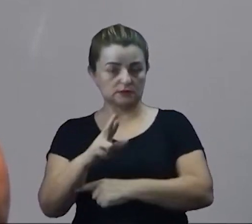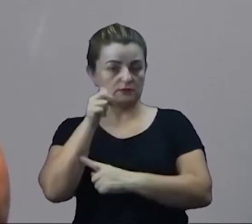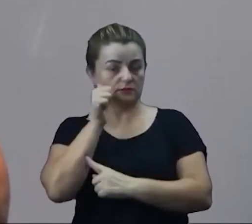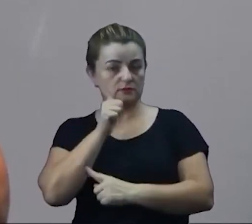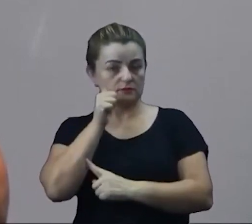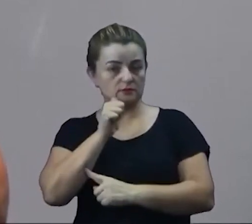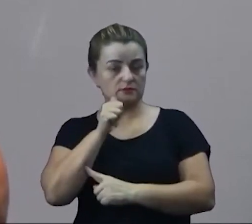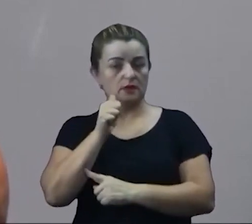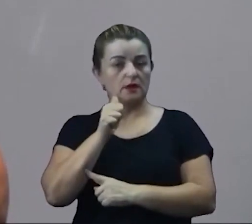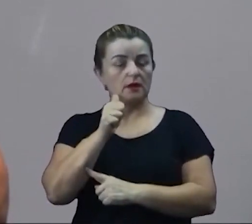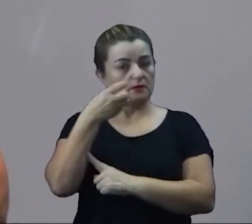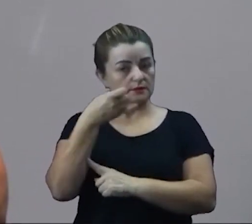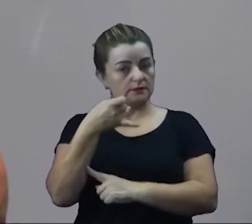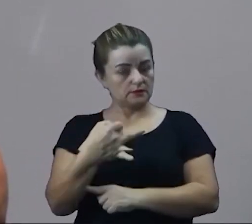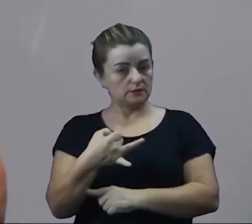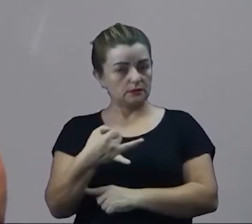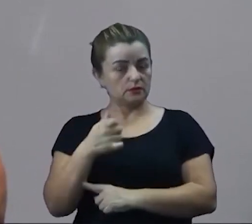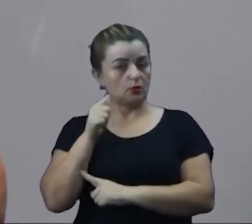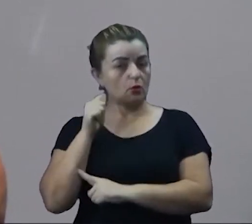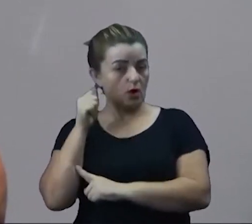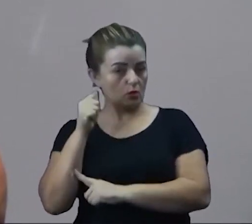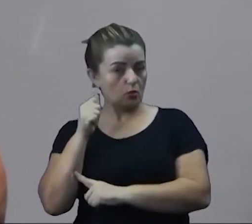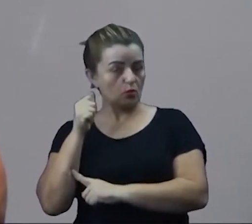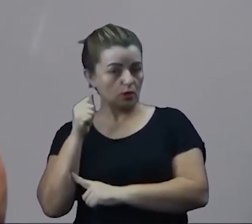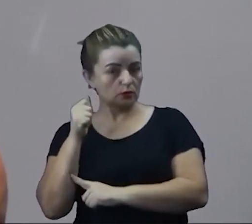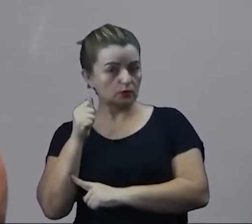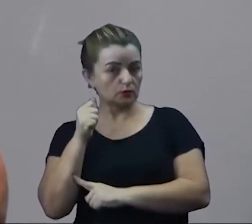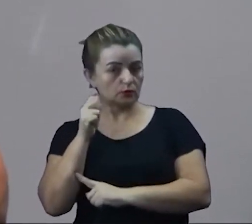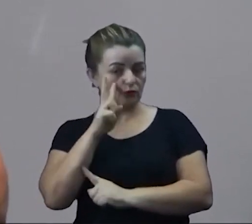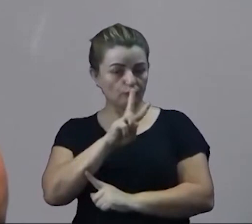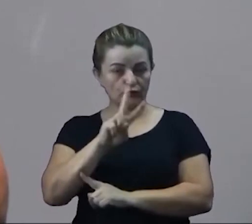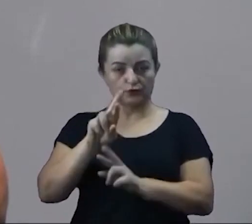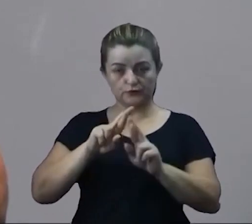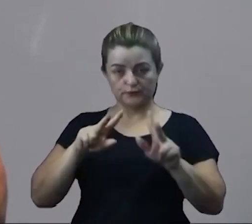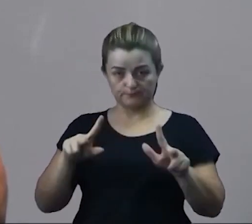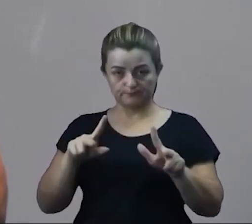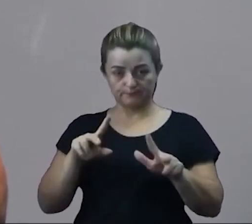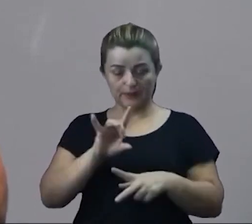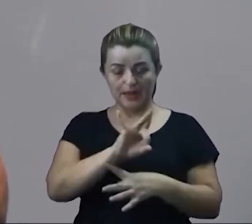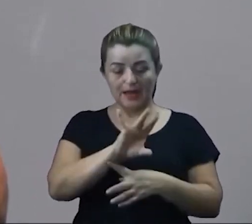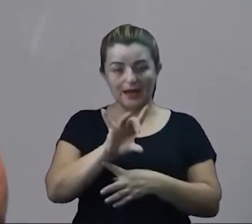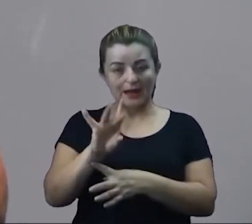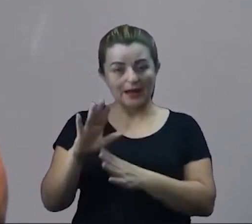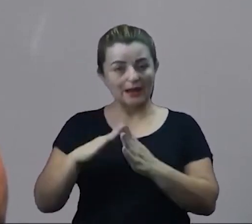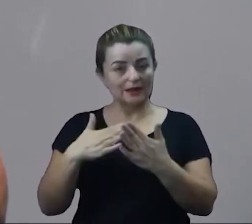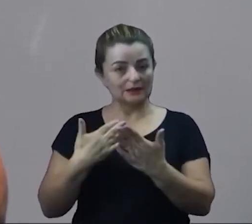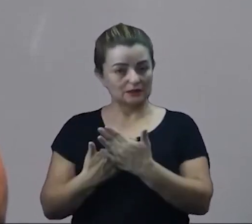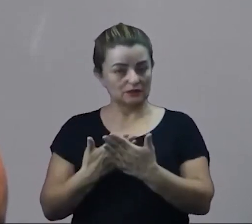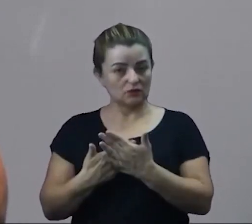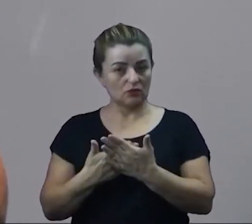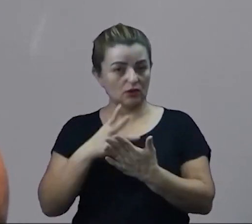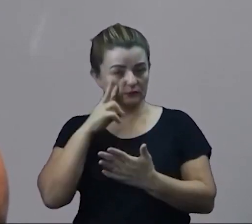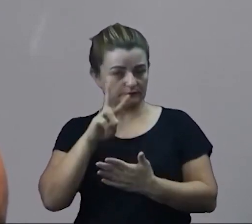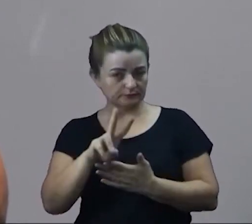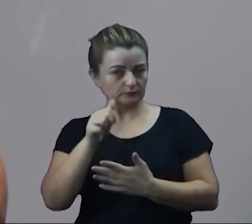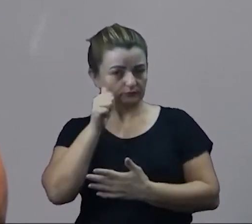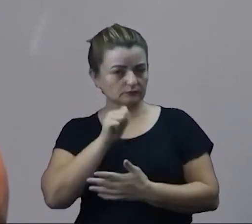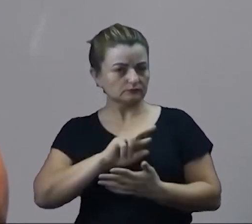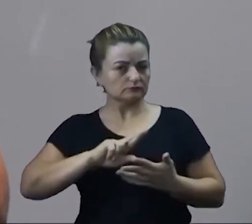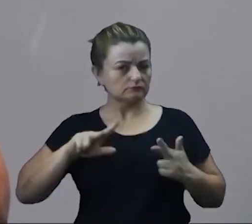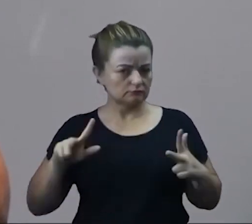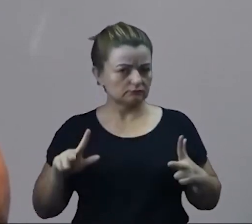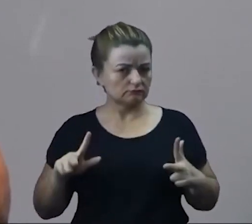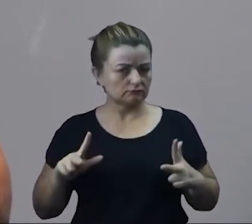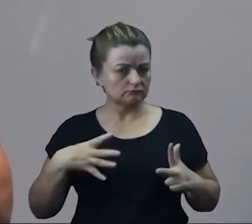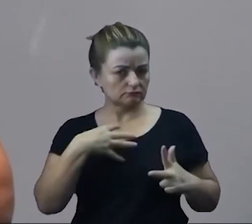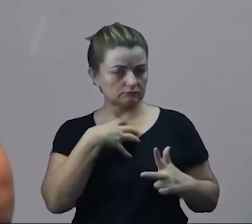femininas, dizendo que o autor tratou de modo diferente. Cada escola literária vê a mulher de uma forma? Será que é assim